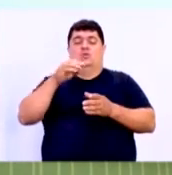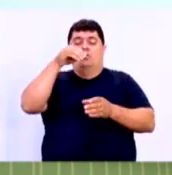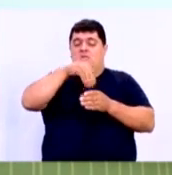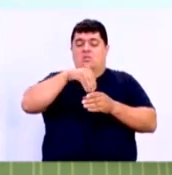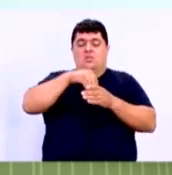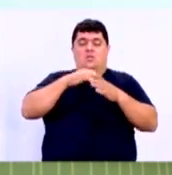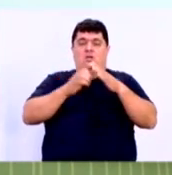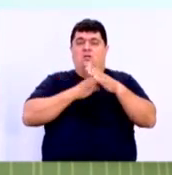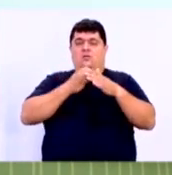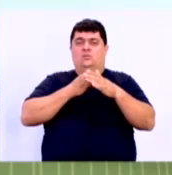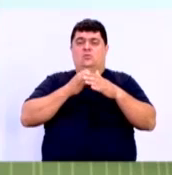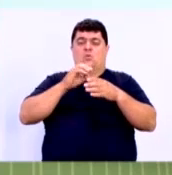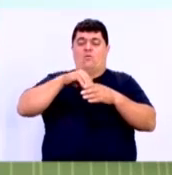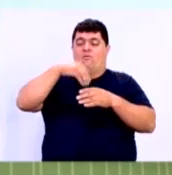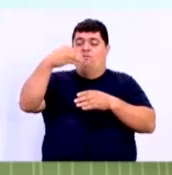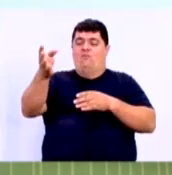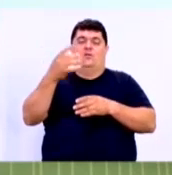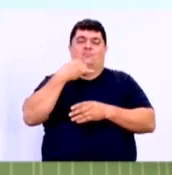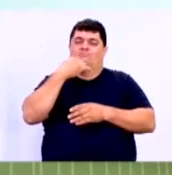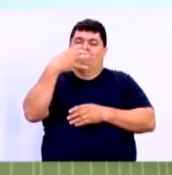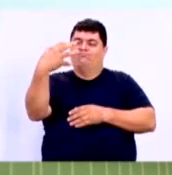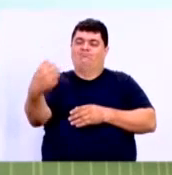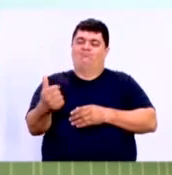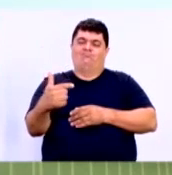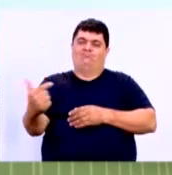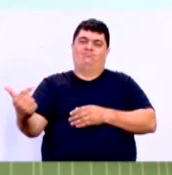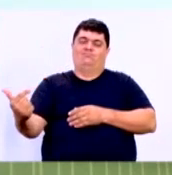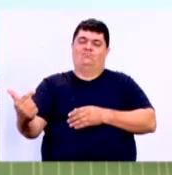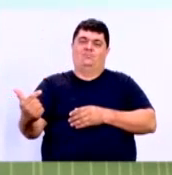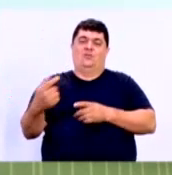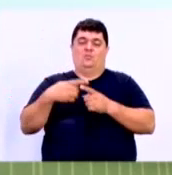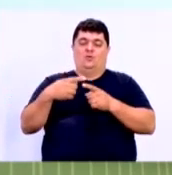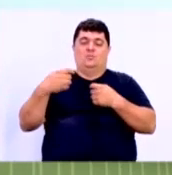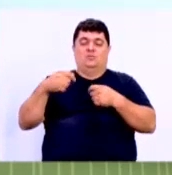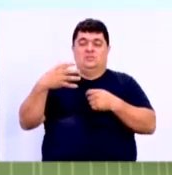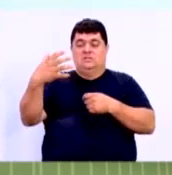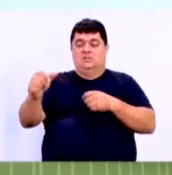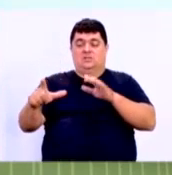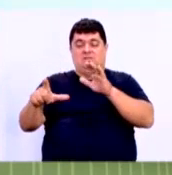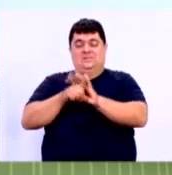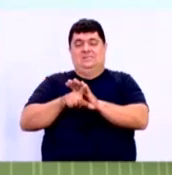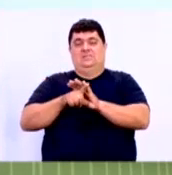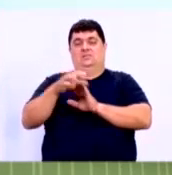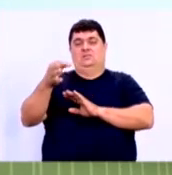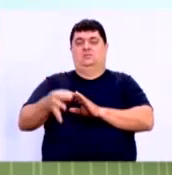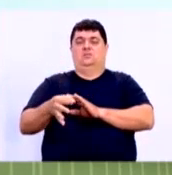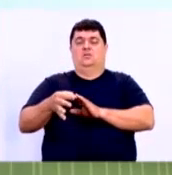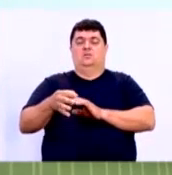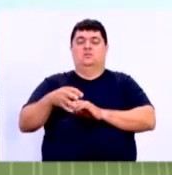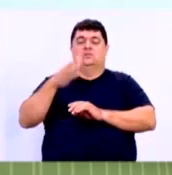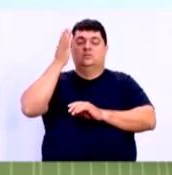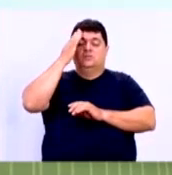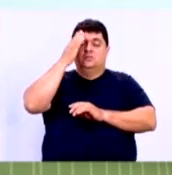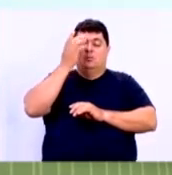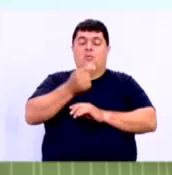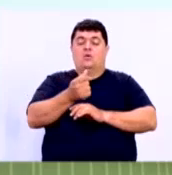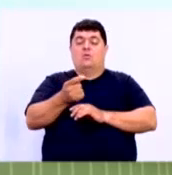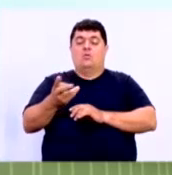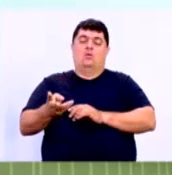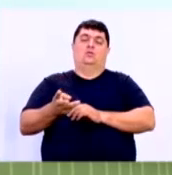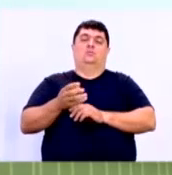o público da organização, para o administrador tomar a decisão do quê? Verificar qual vai ser o preço daquele produto